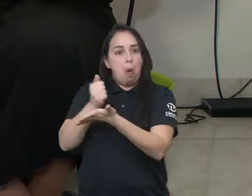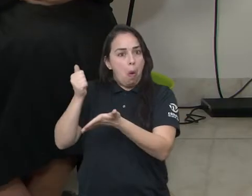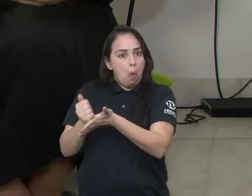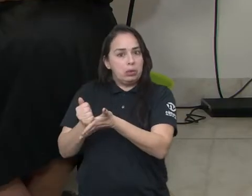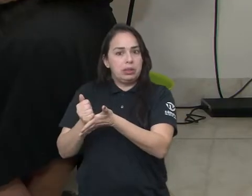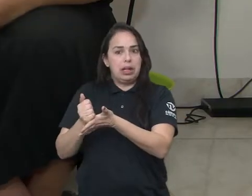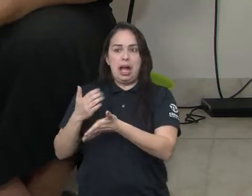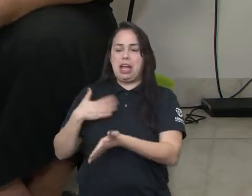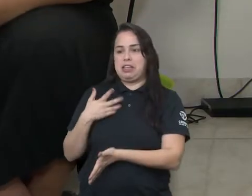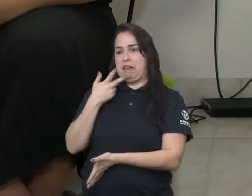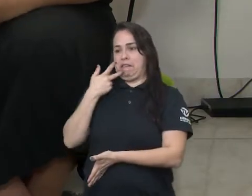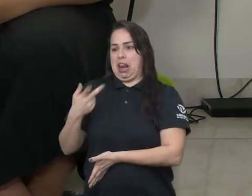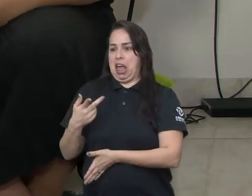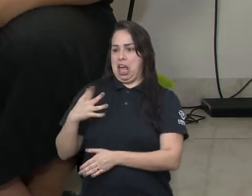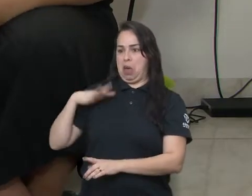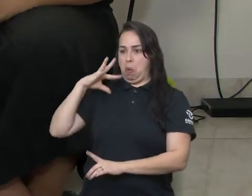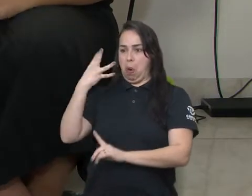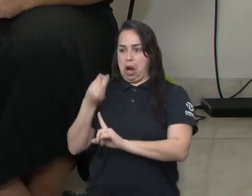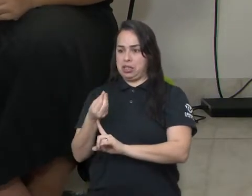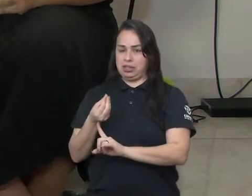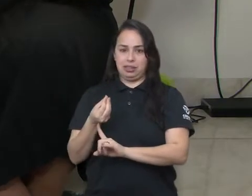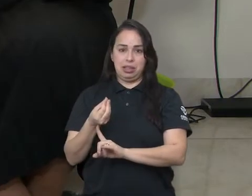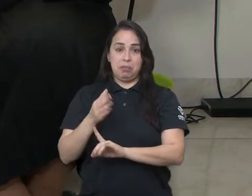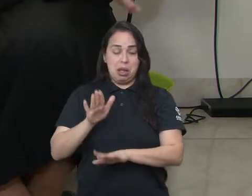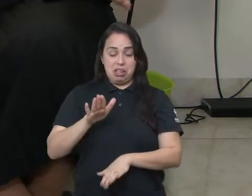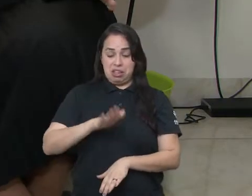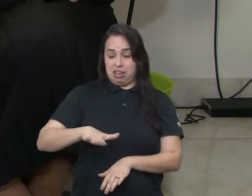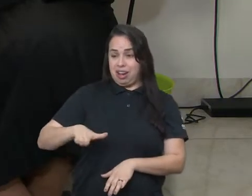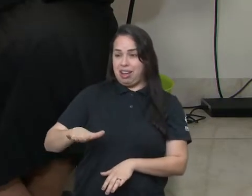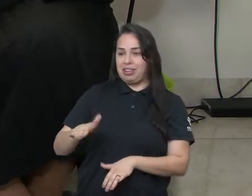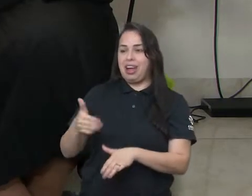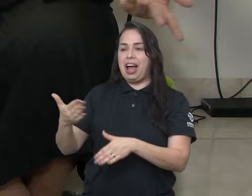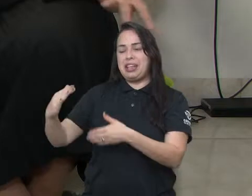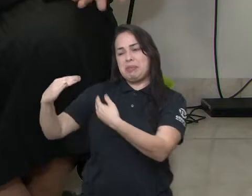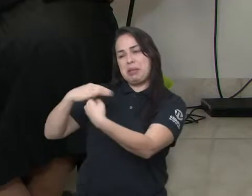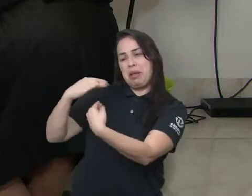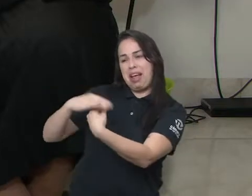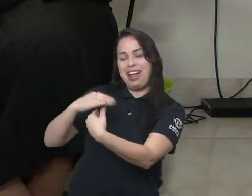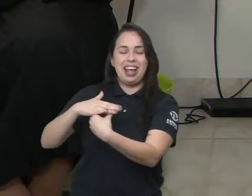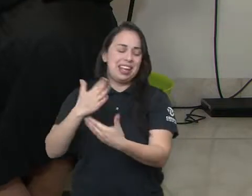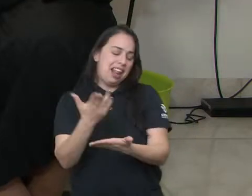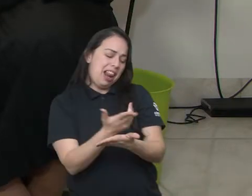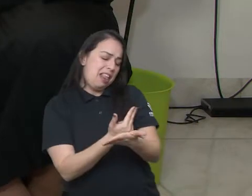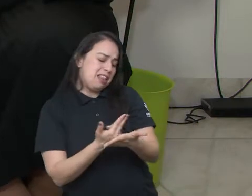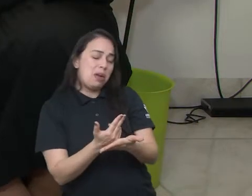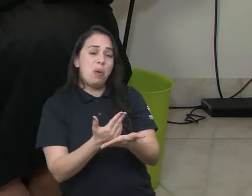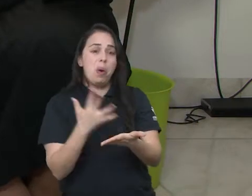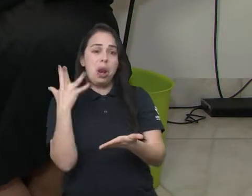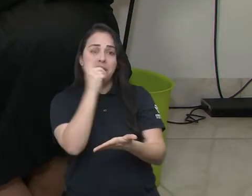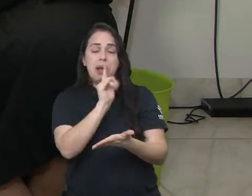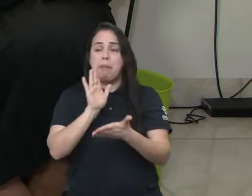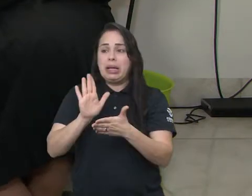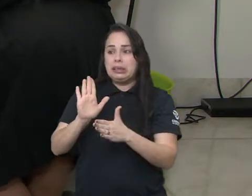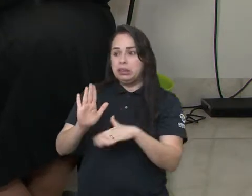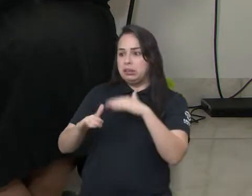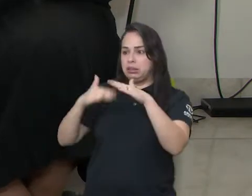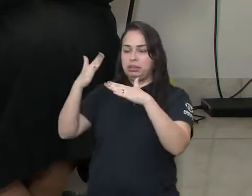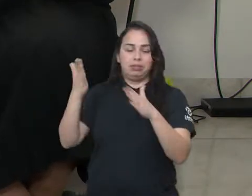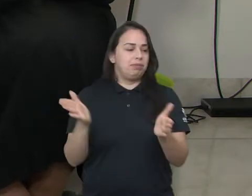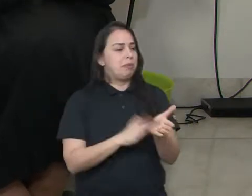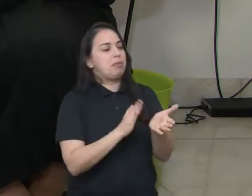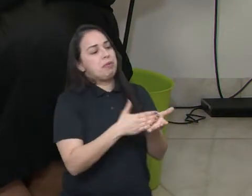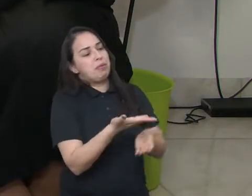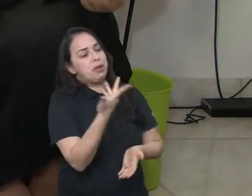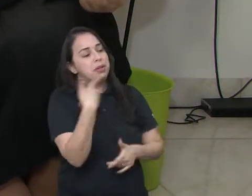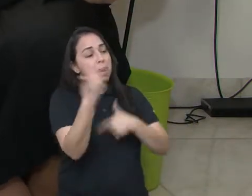carteira assinada, e aí você vem com essa história de querer ser artista. Quando você é criança, você é até aconselhada, que lindo o desenho, mas depois que você vai crescer, né, assim,